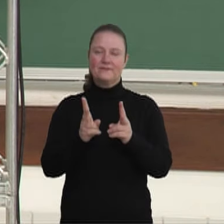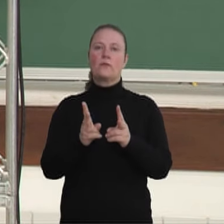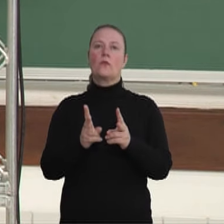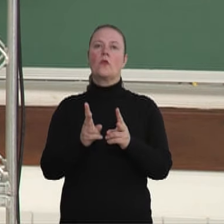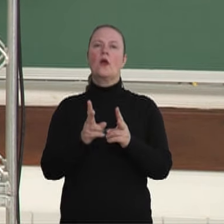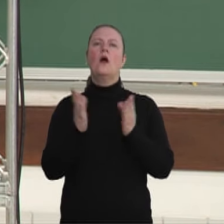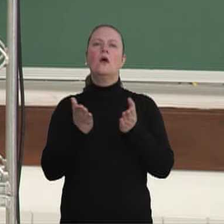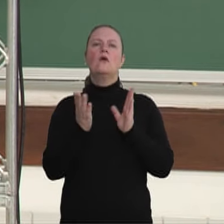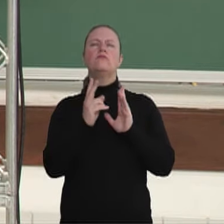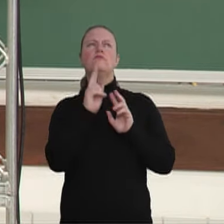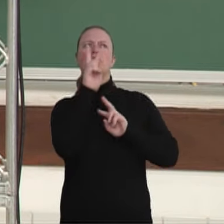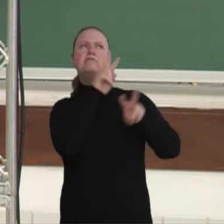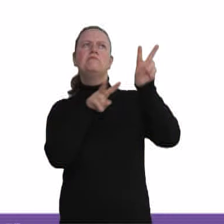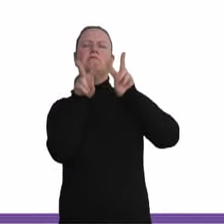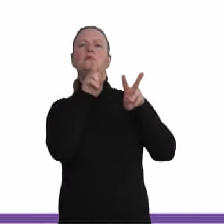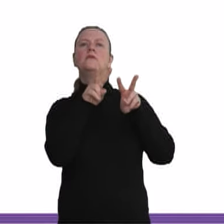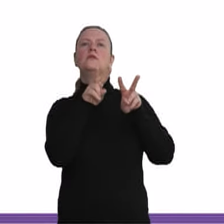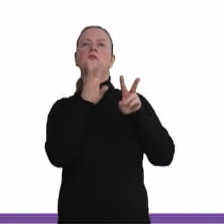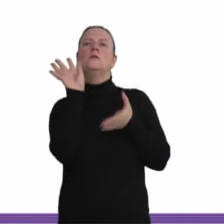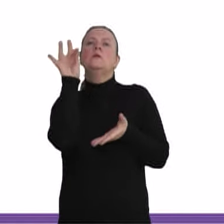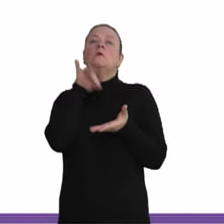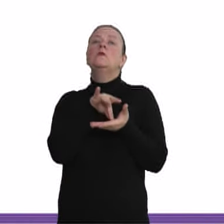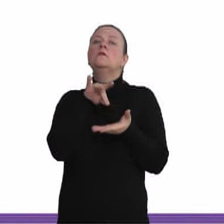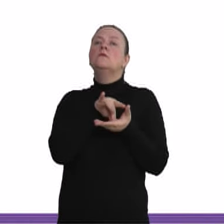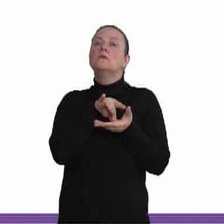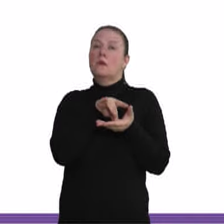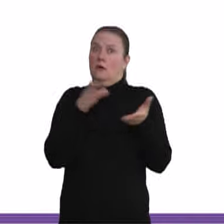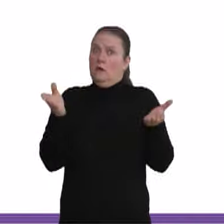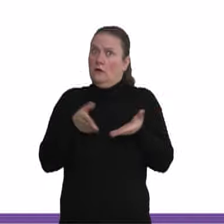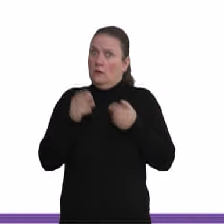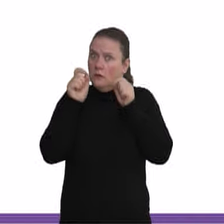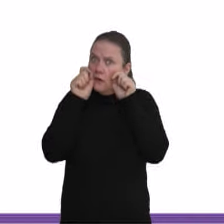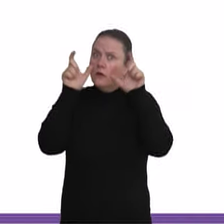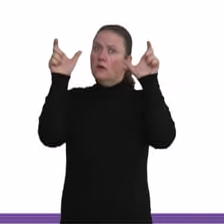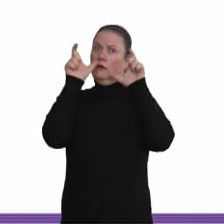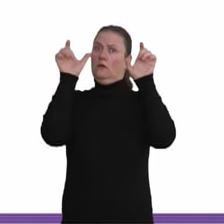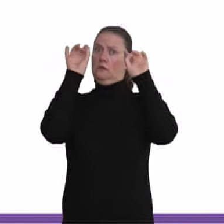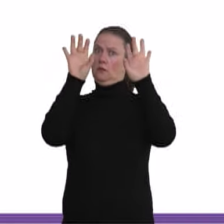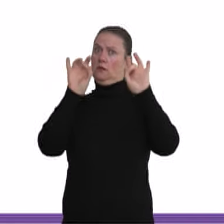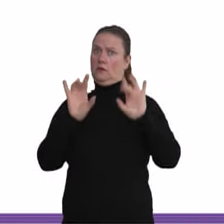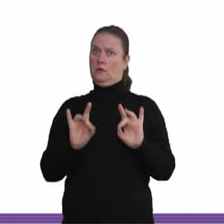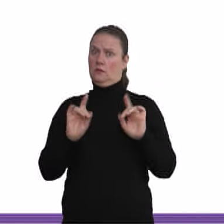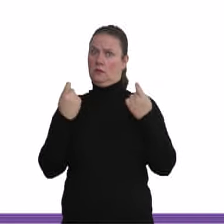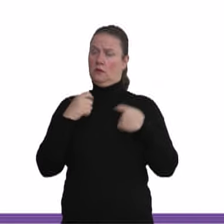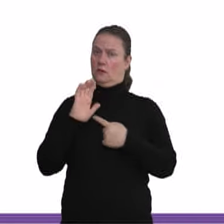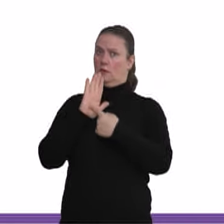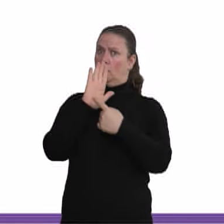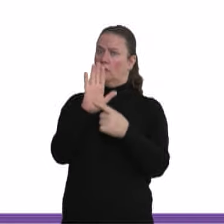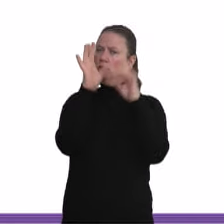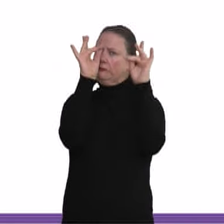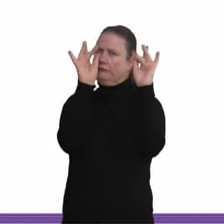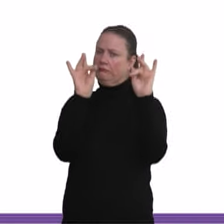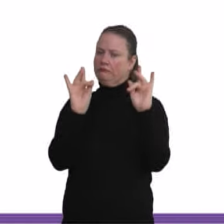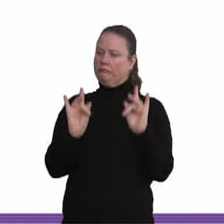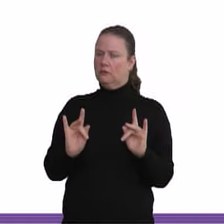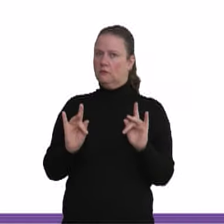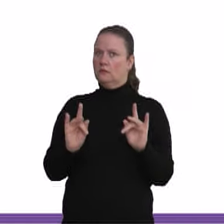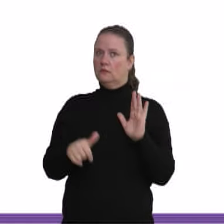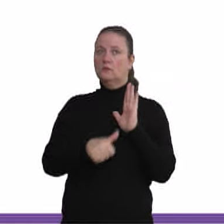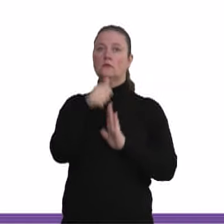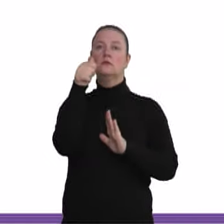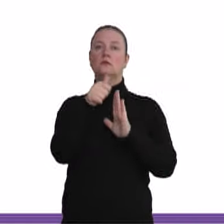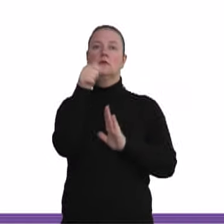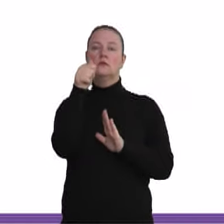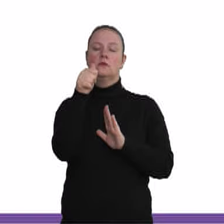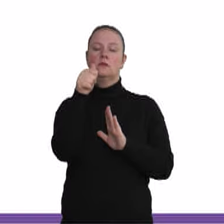Julgue as afirmações a seguir. Então, aqui uma atenção especial. Vamos lá que eu tenho que mostrar alguns detalhes para vocês. Na primeira, a transferência